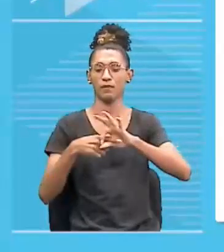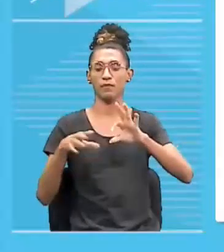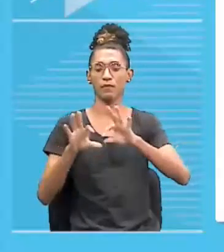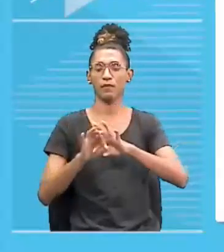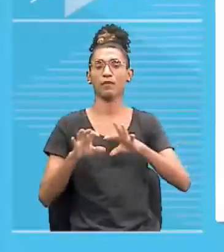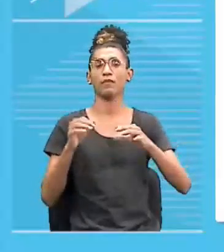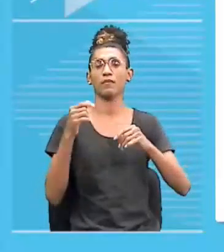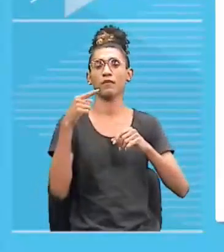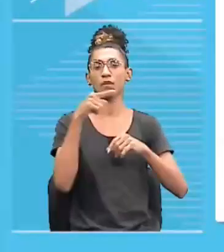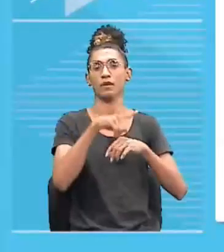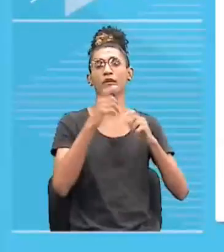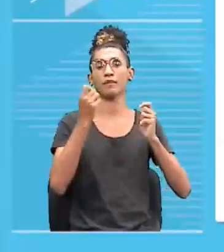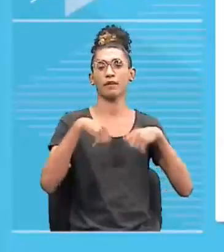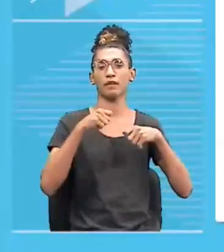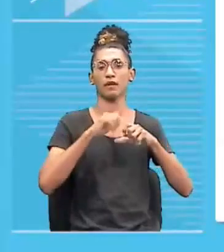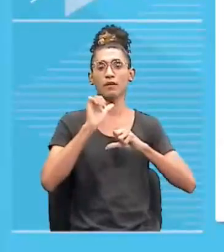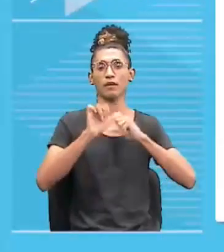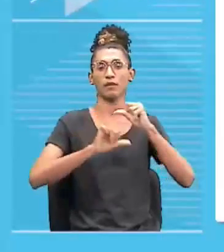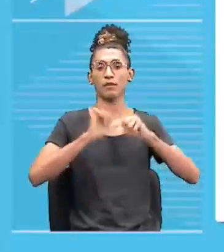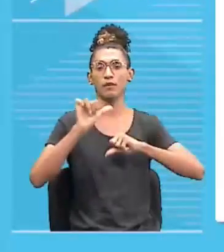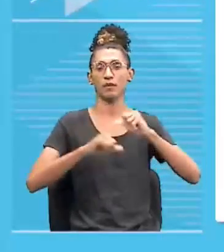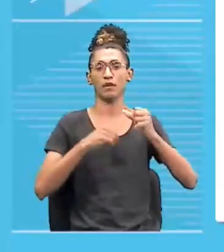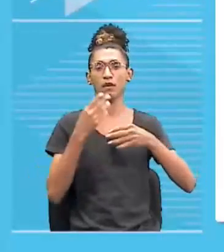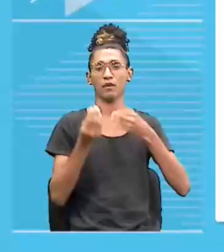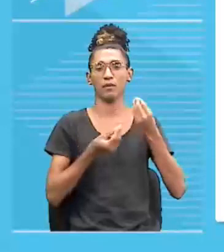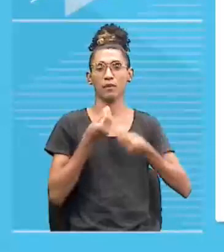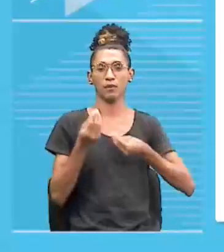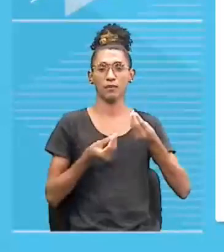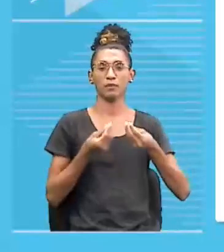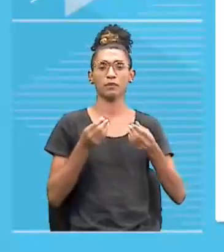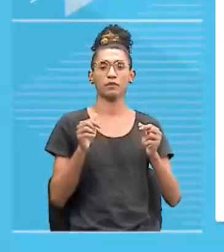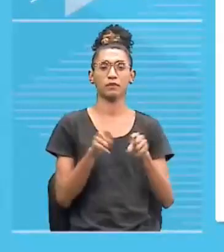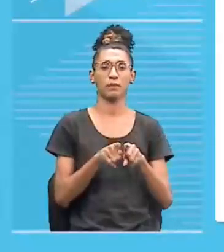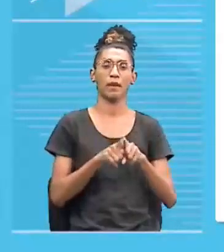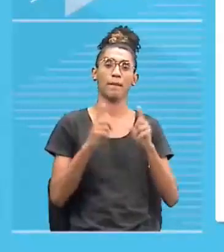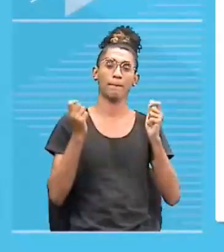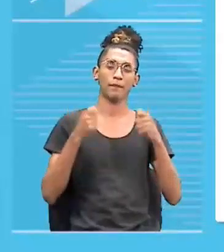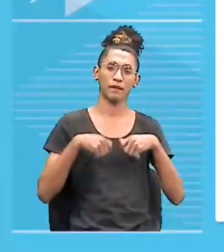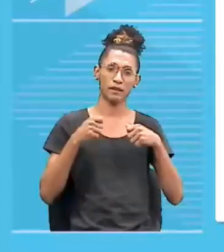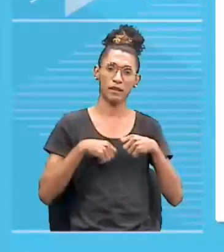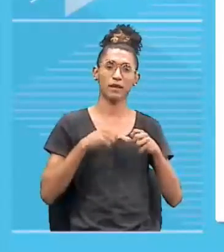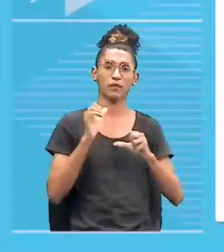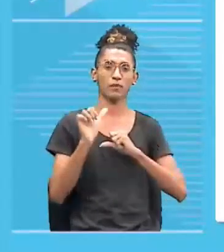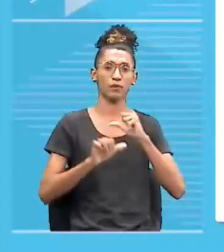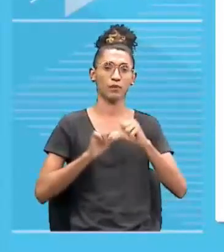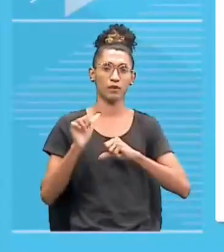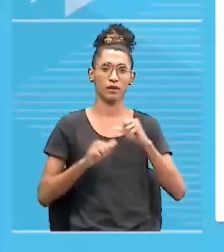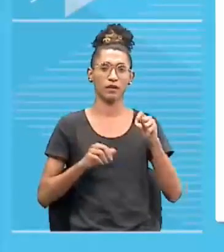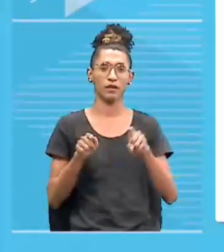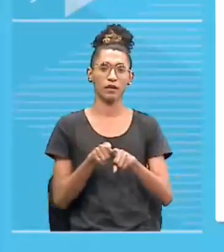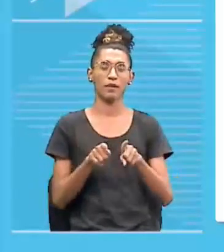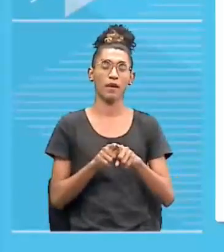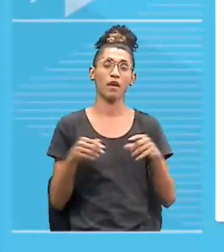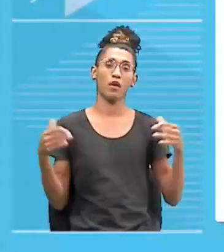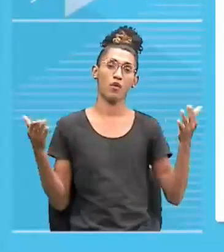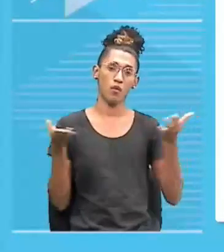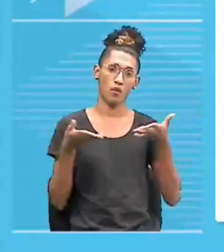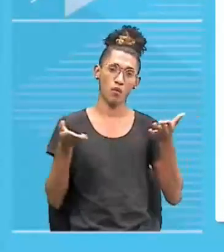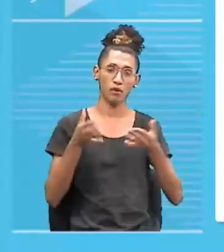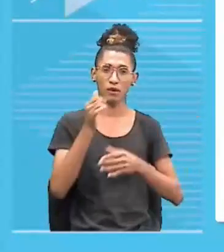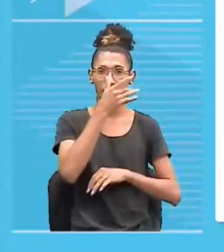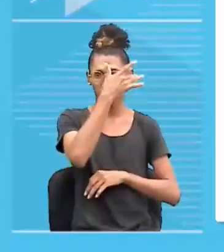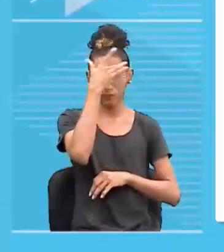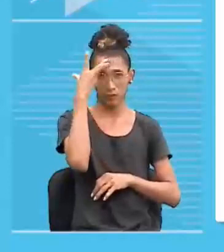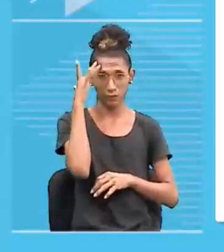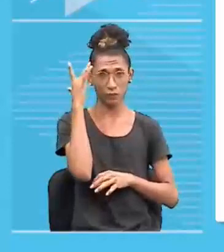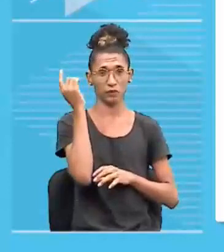precisaram se reinventar. Eles precisaram se atualizar. Hoje, os